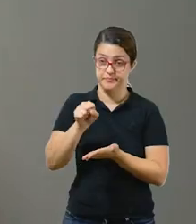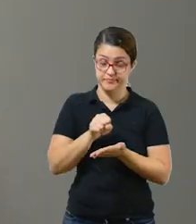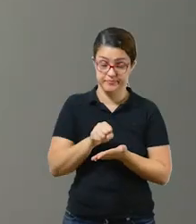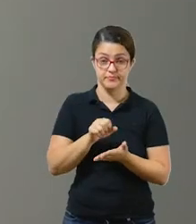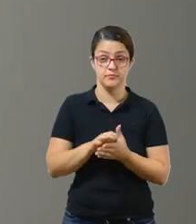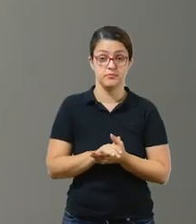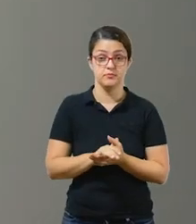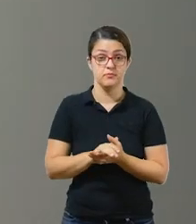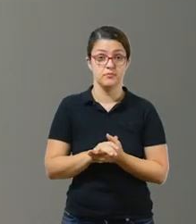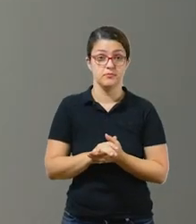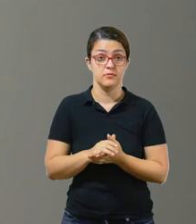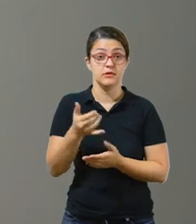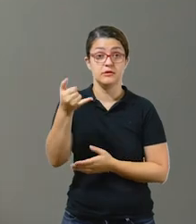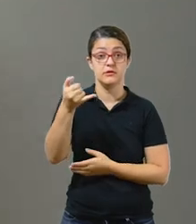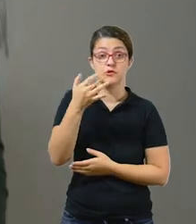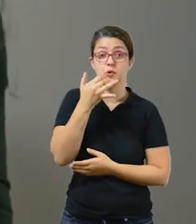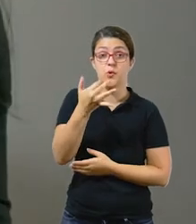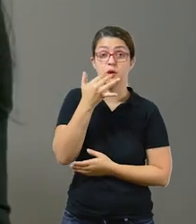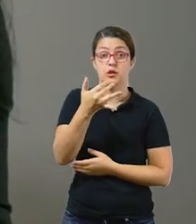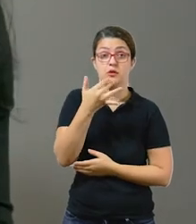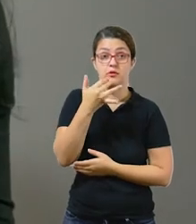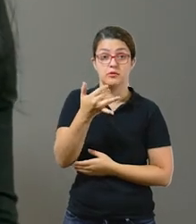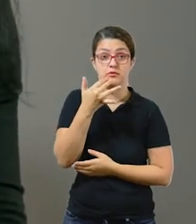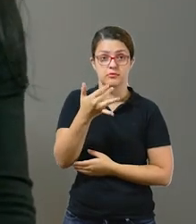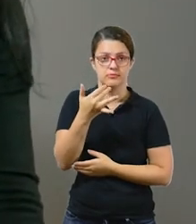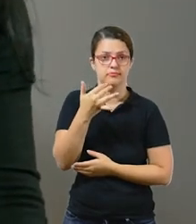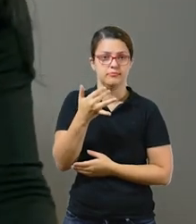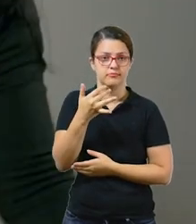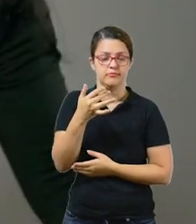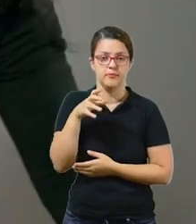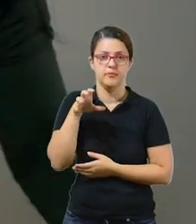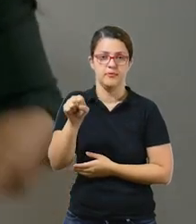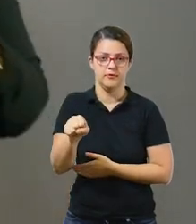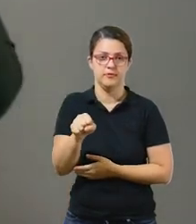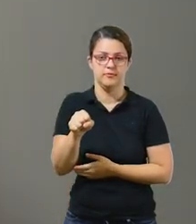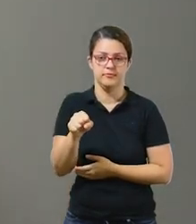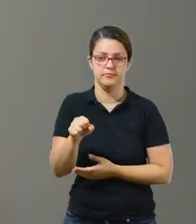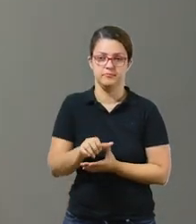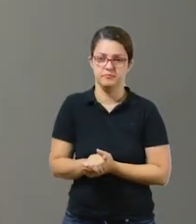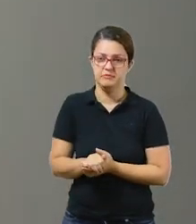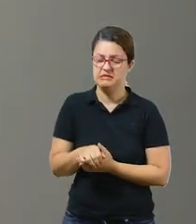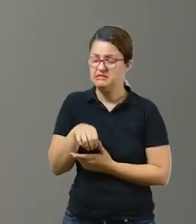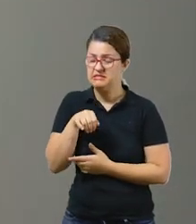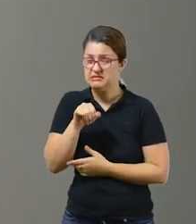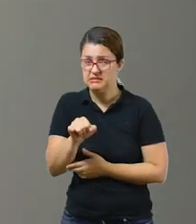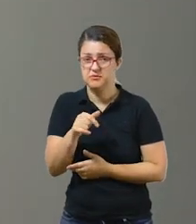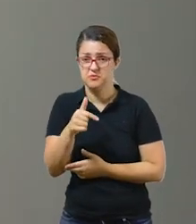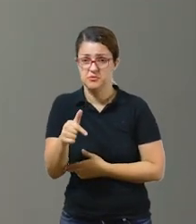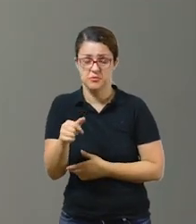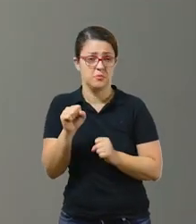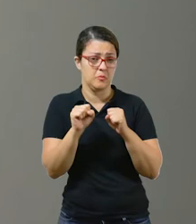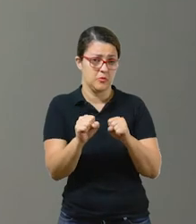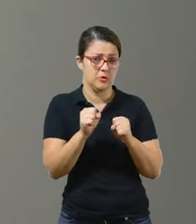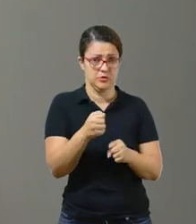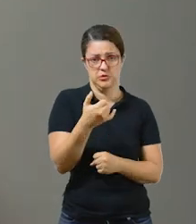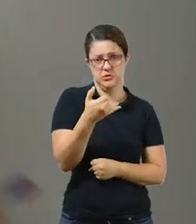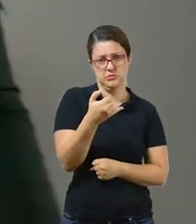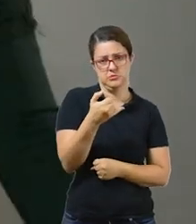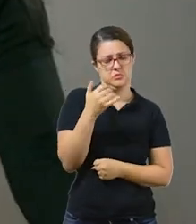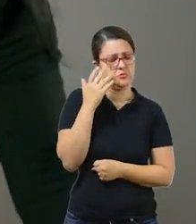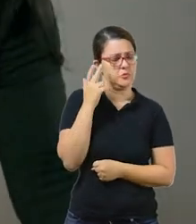canetinhas. Se você não tiver canetinhas na sua casa, você pode usar essas canetas aqui, ó. A gente sempre tem,